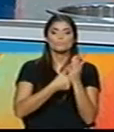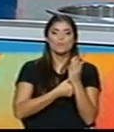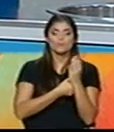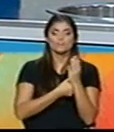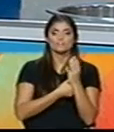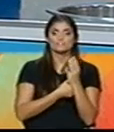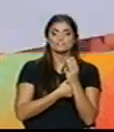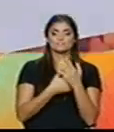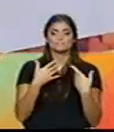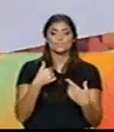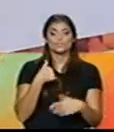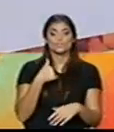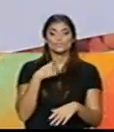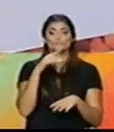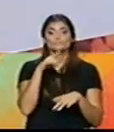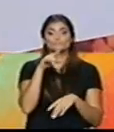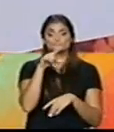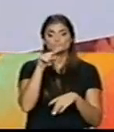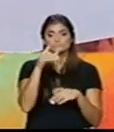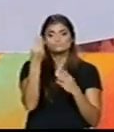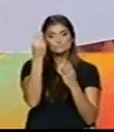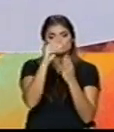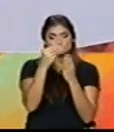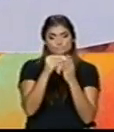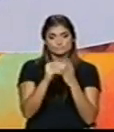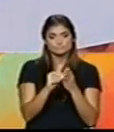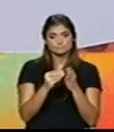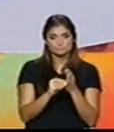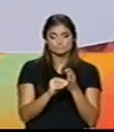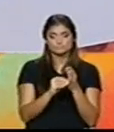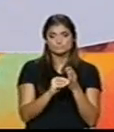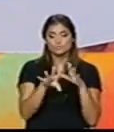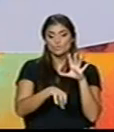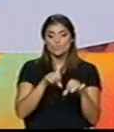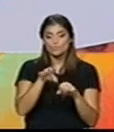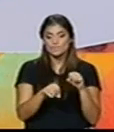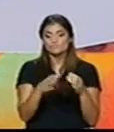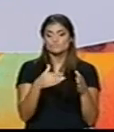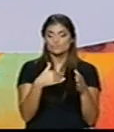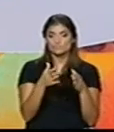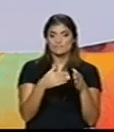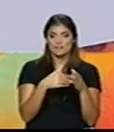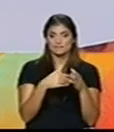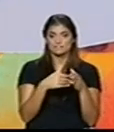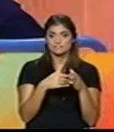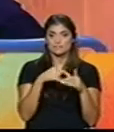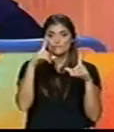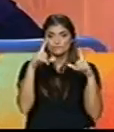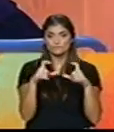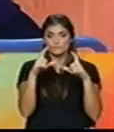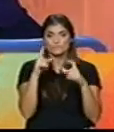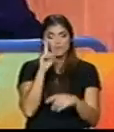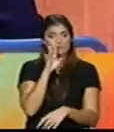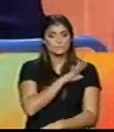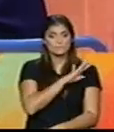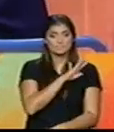seria... eu colhia, colho as coisas lá na minha pequena quinta. É colher, confeccionar, fotografar,